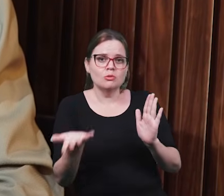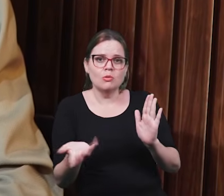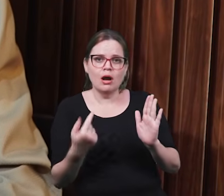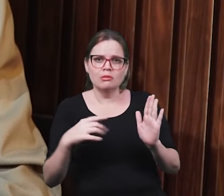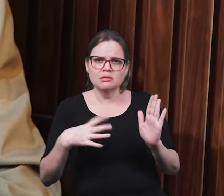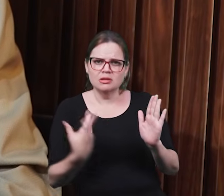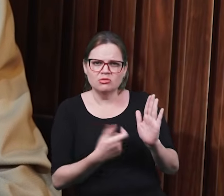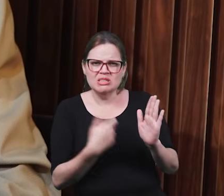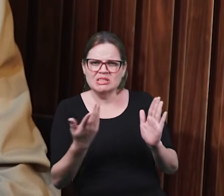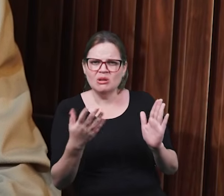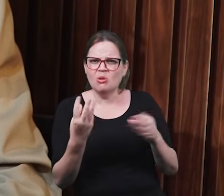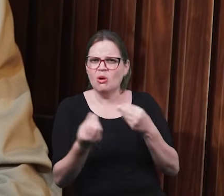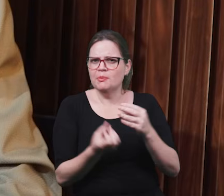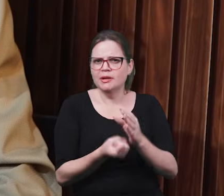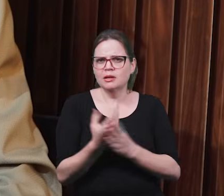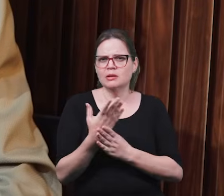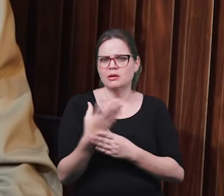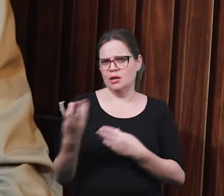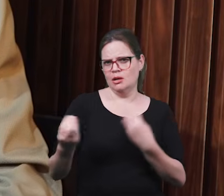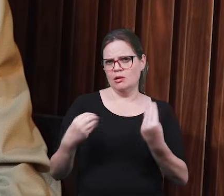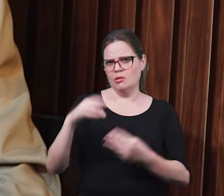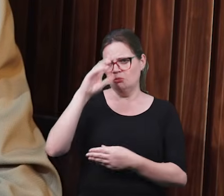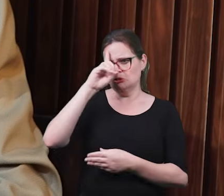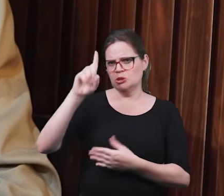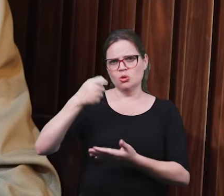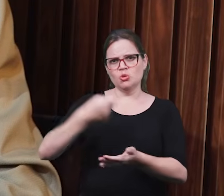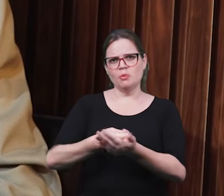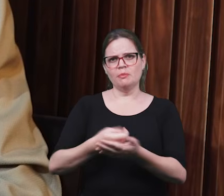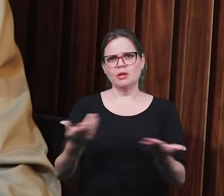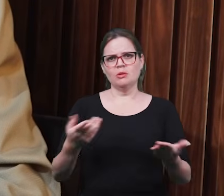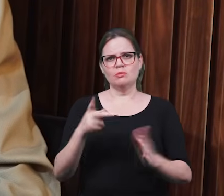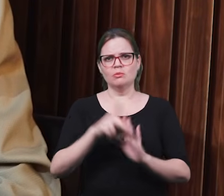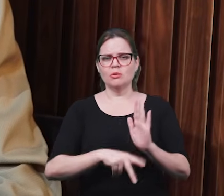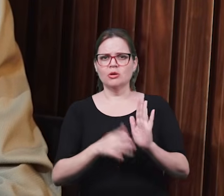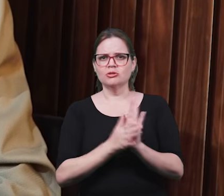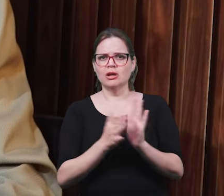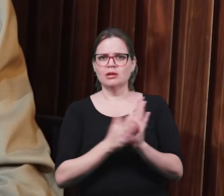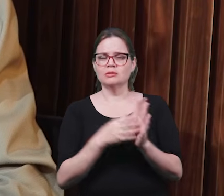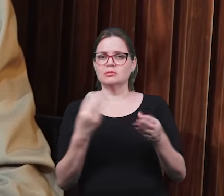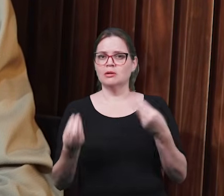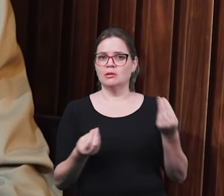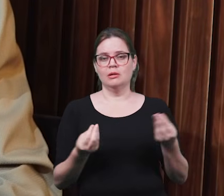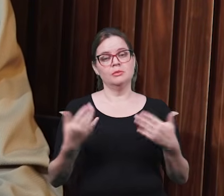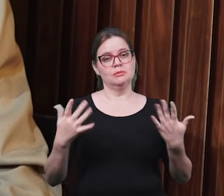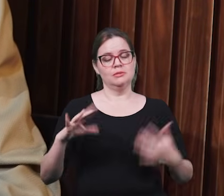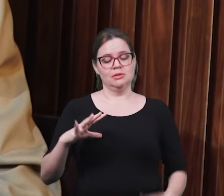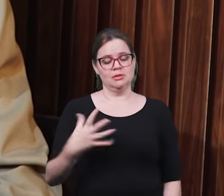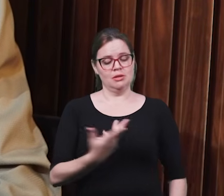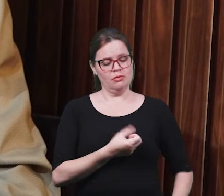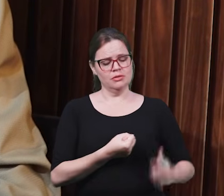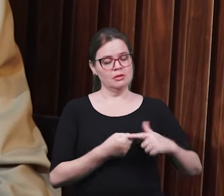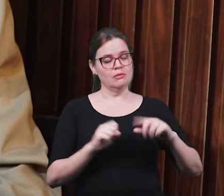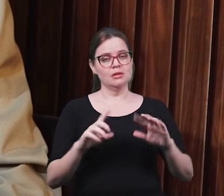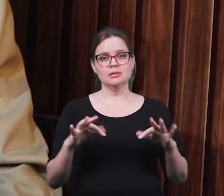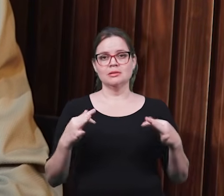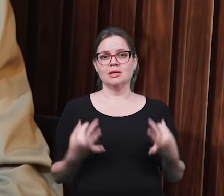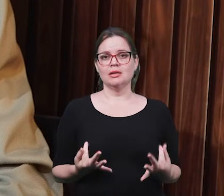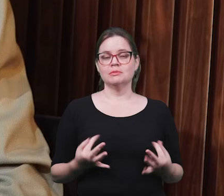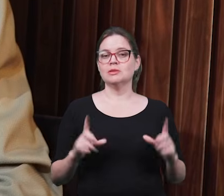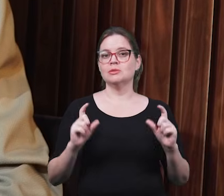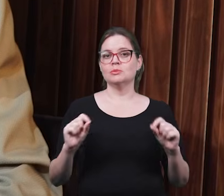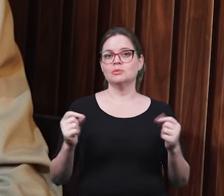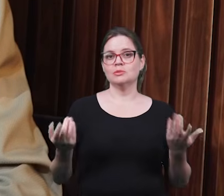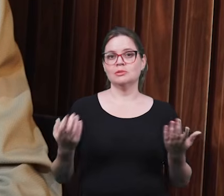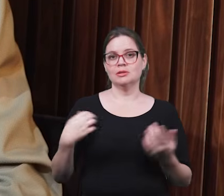origem desse projeto? Como Deus consumou esse projeto? Mas salvação é algo muito simples, né? Salvação é